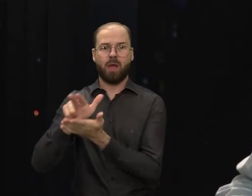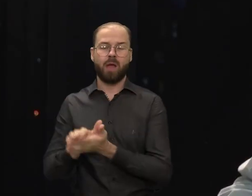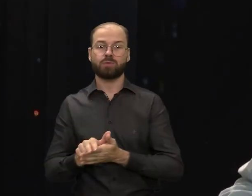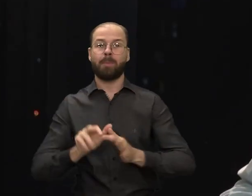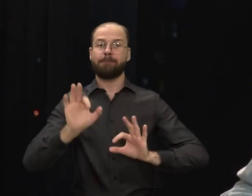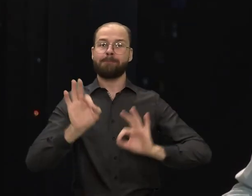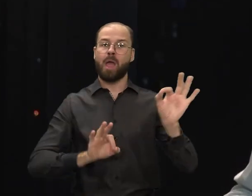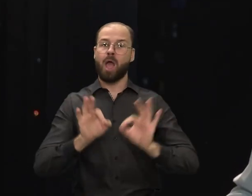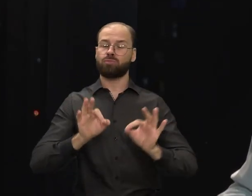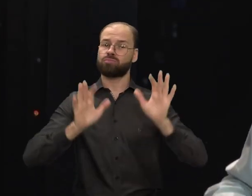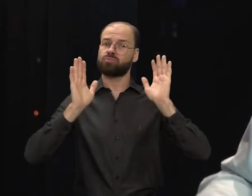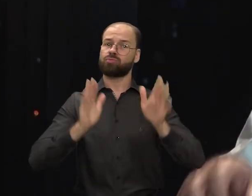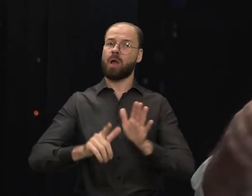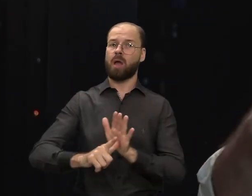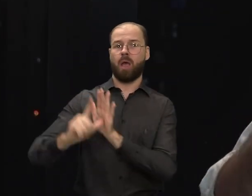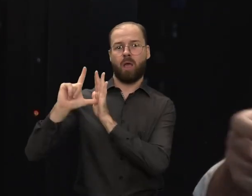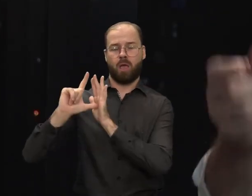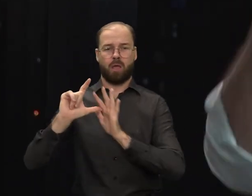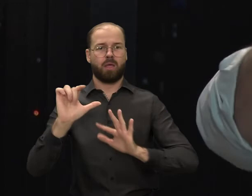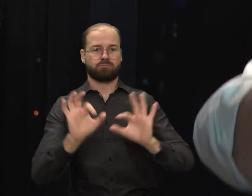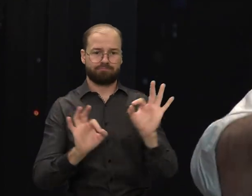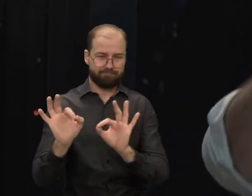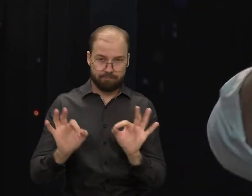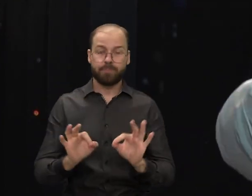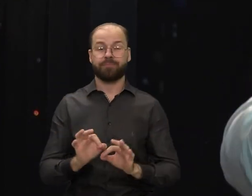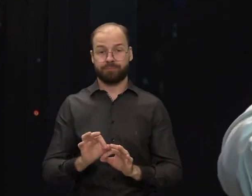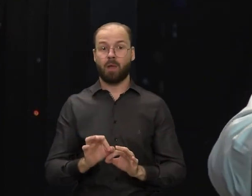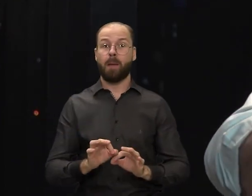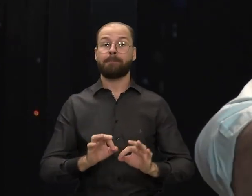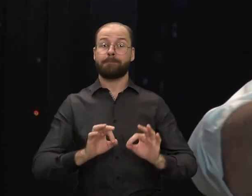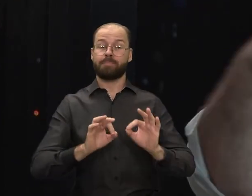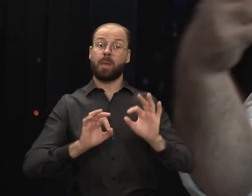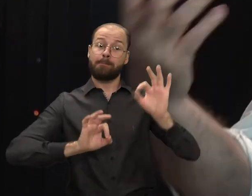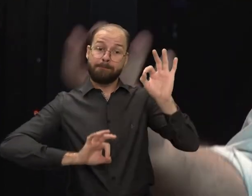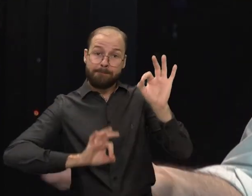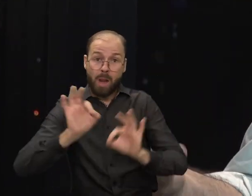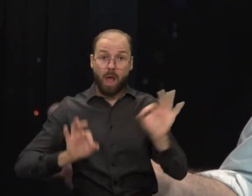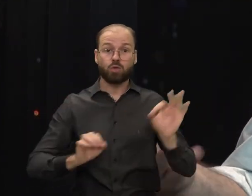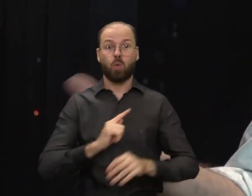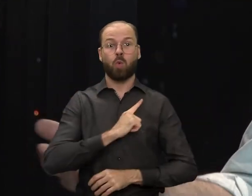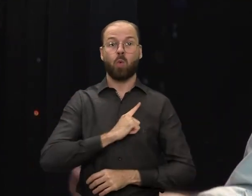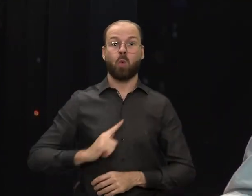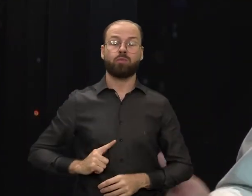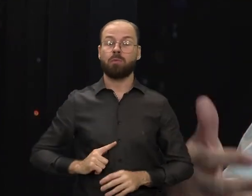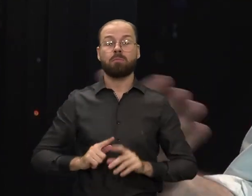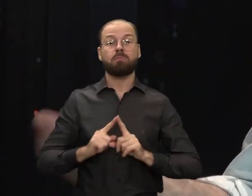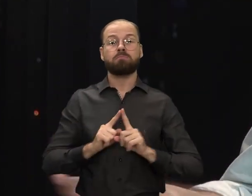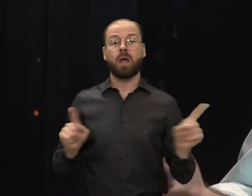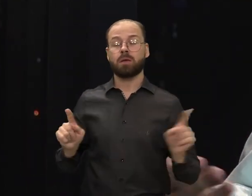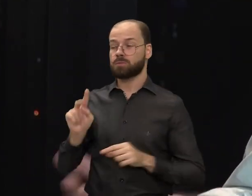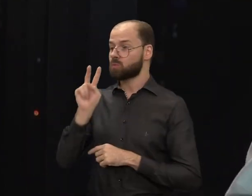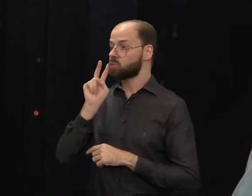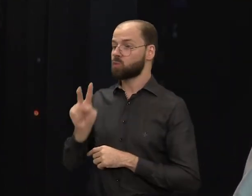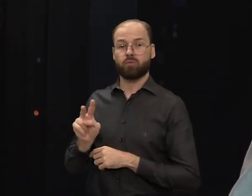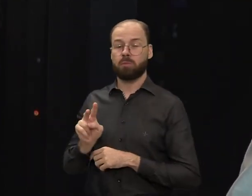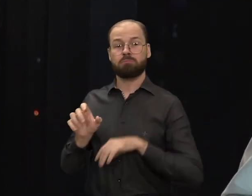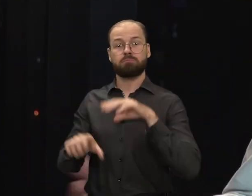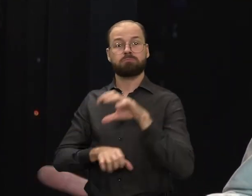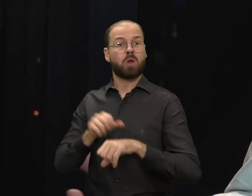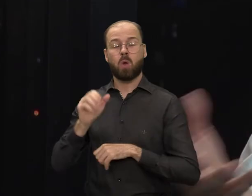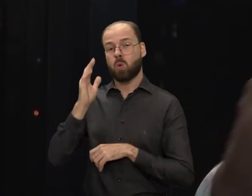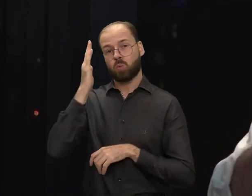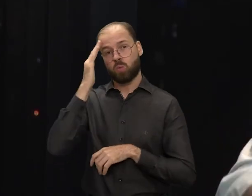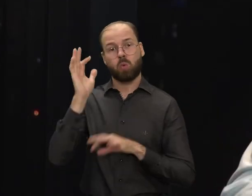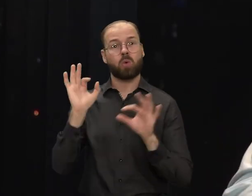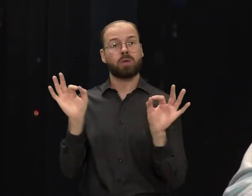foram elaborados, que os planos de governo não viram, não sabem, ou não resolveram, não